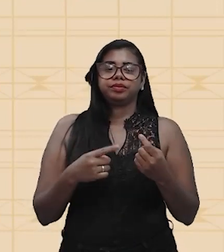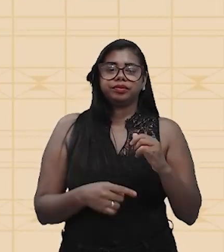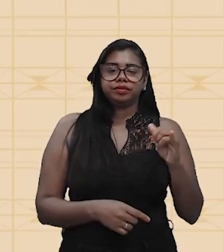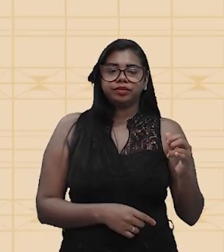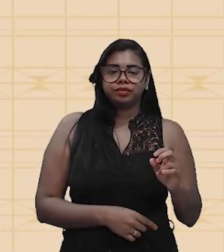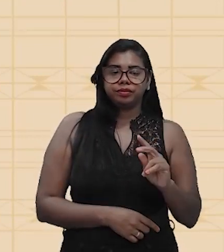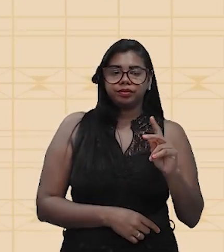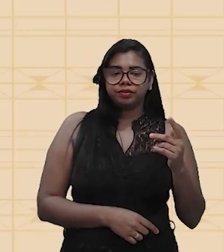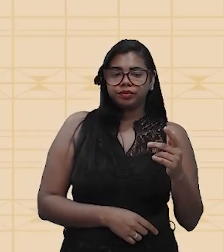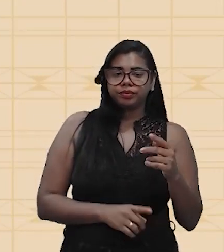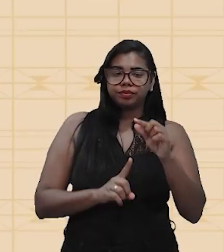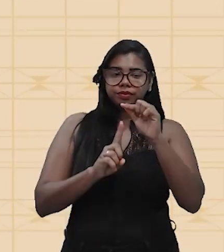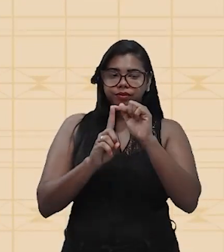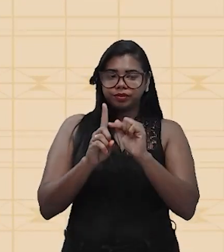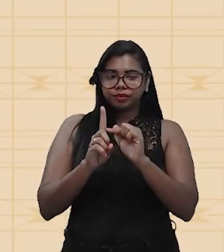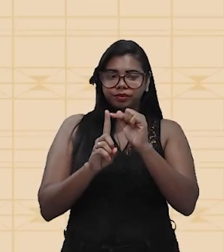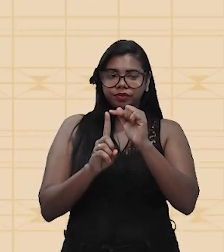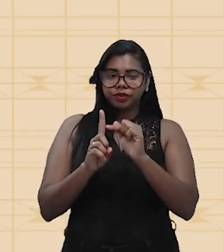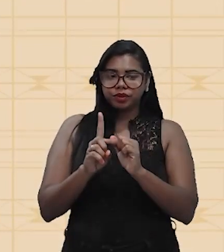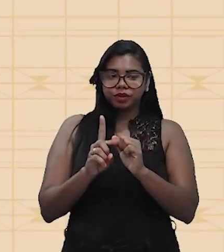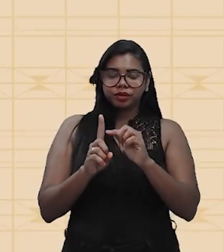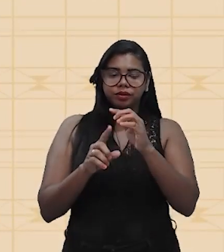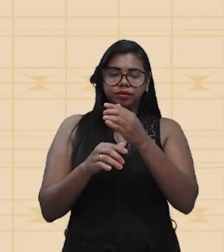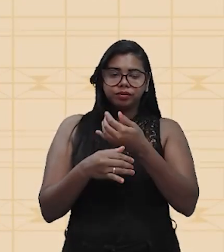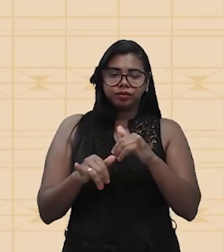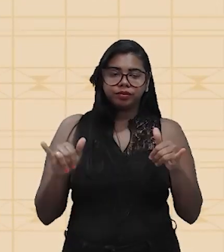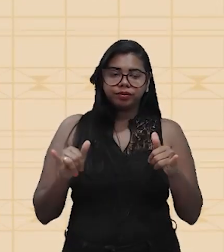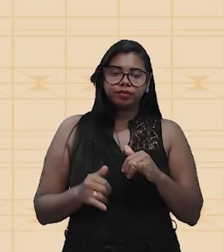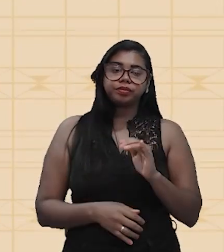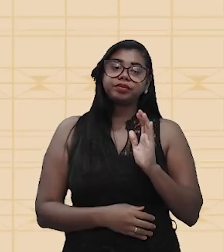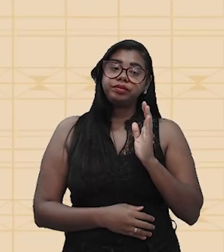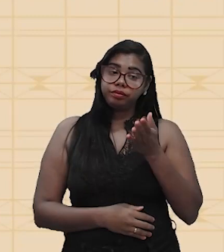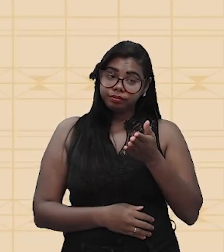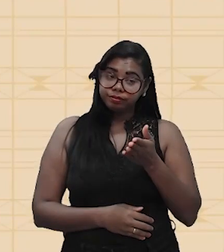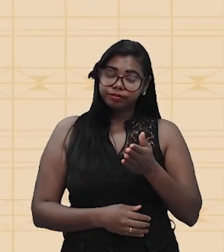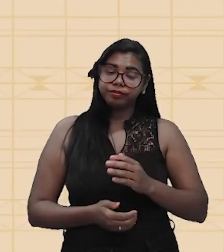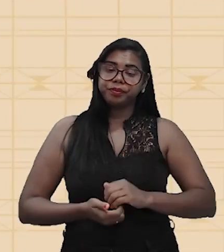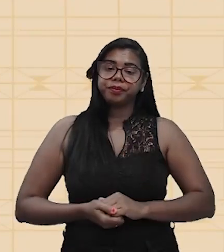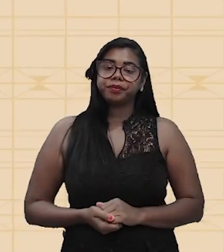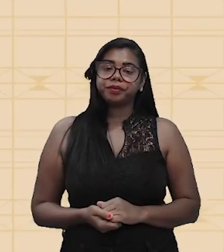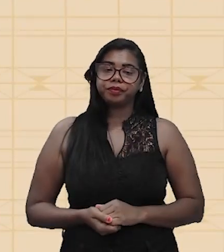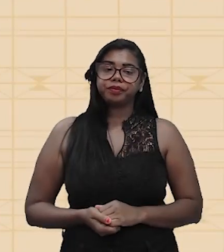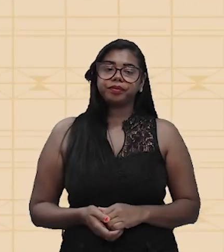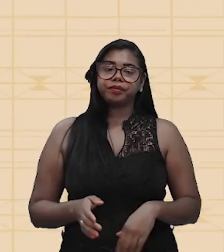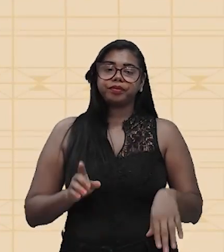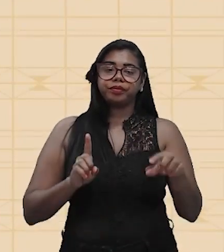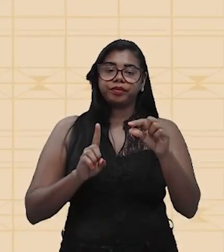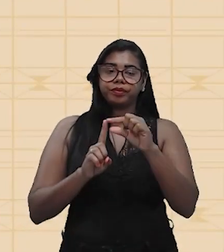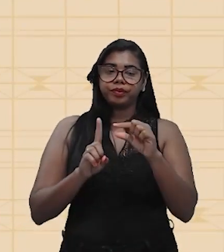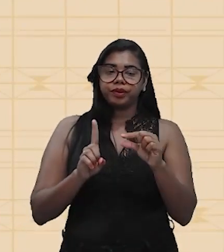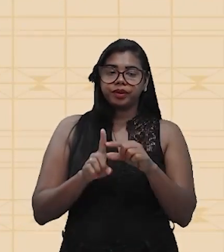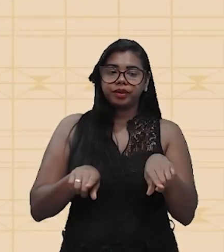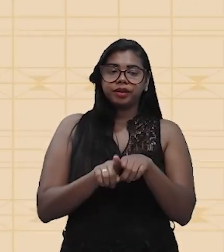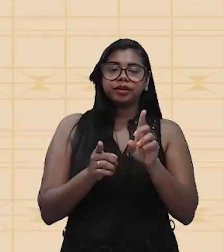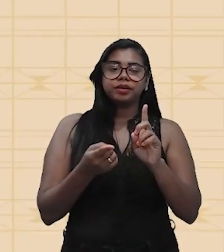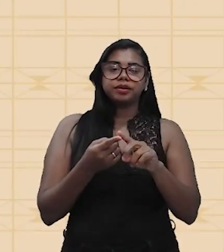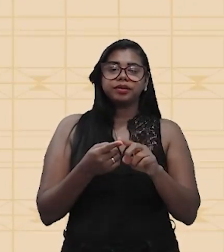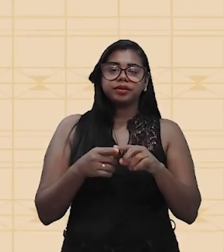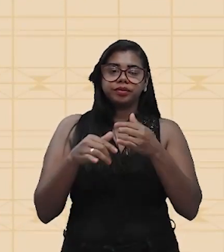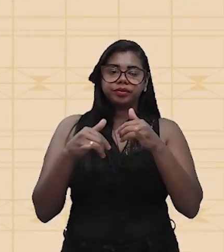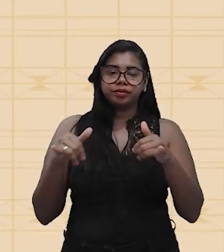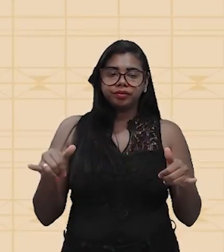efeito térmico da dissipação da energia. Já o resistor, ele também vai